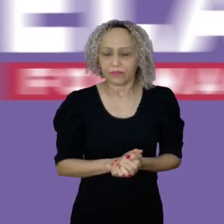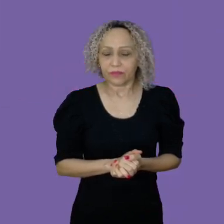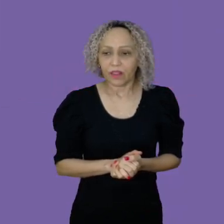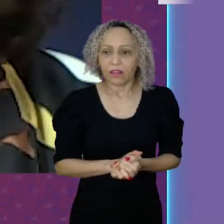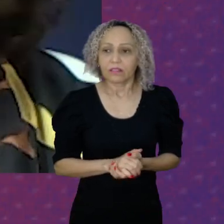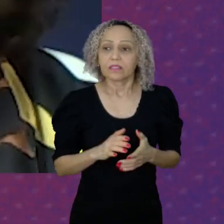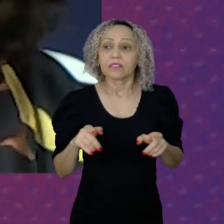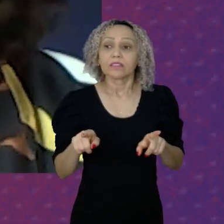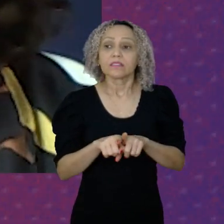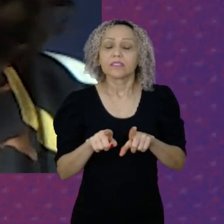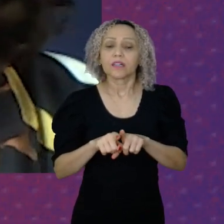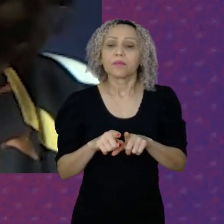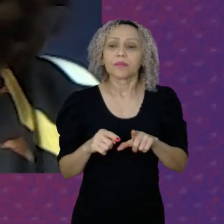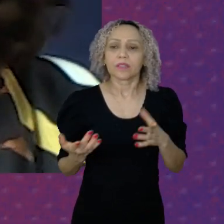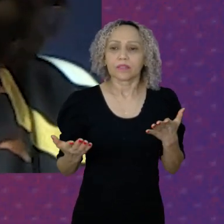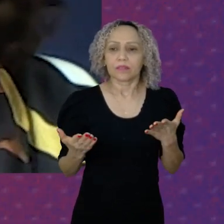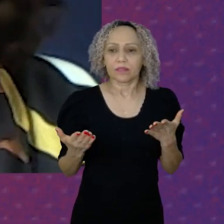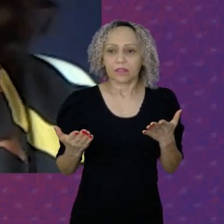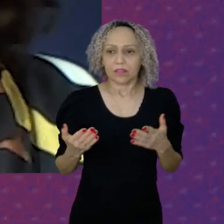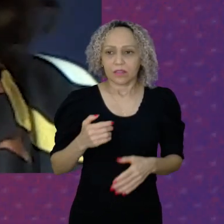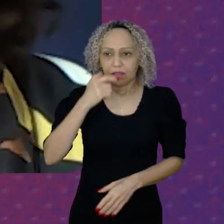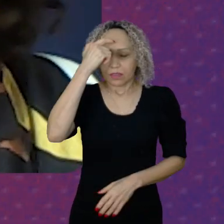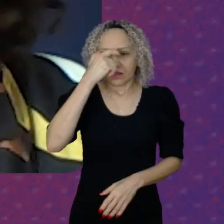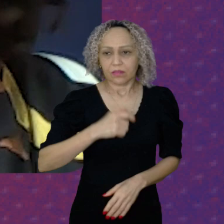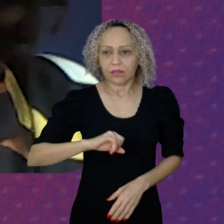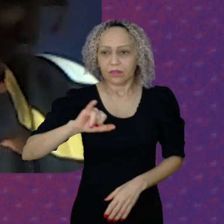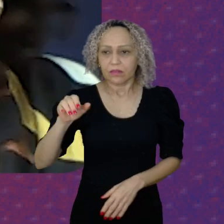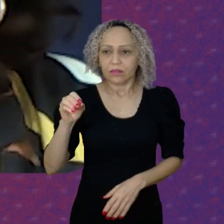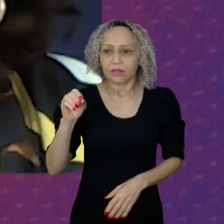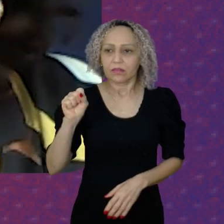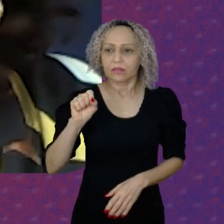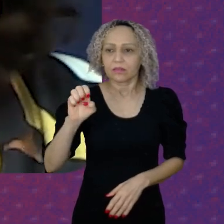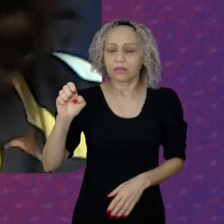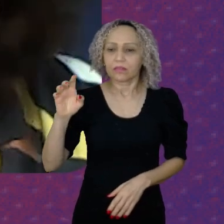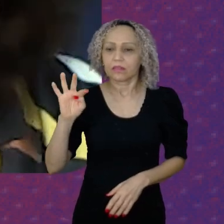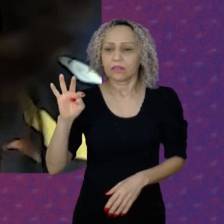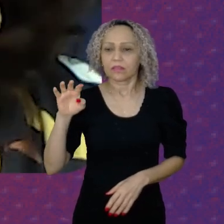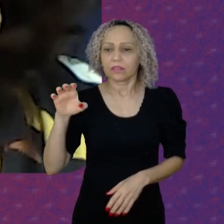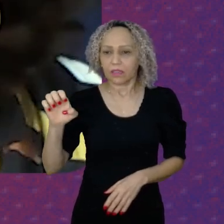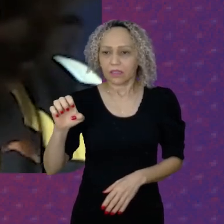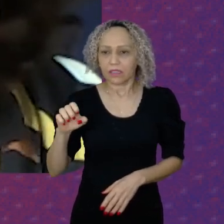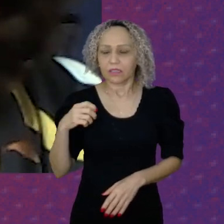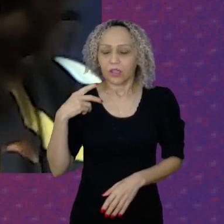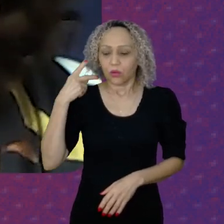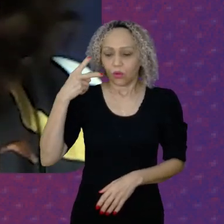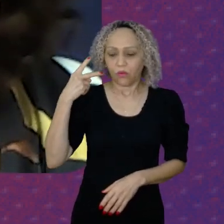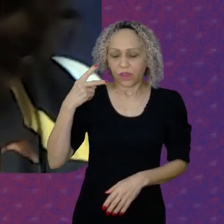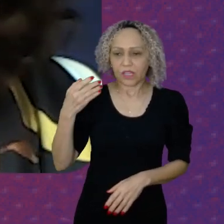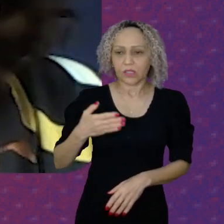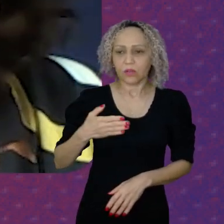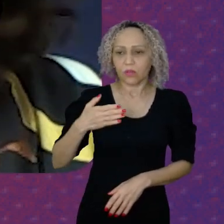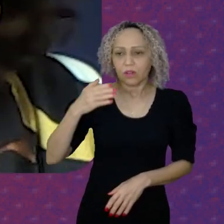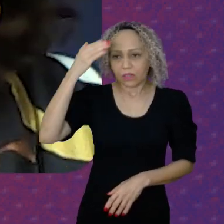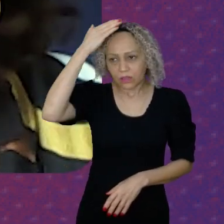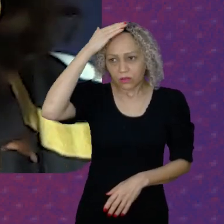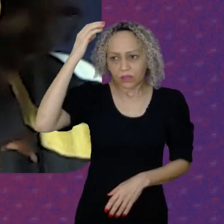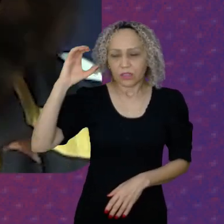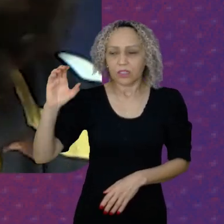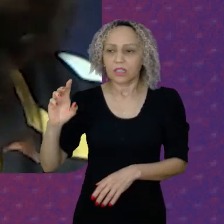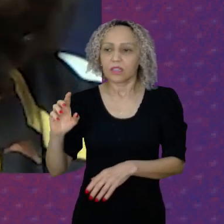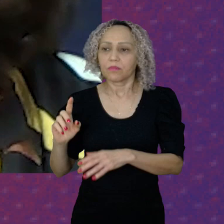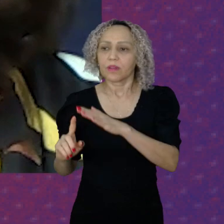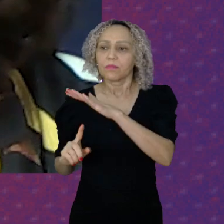trazer também dados do novo Bolsa Família. Essa semana começaram os